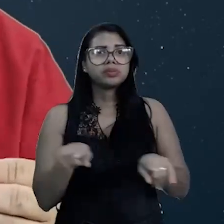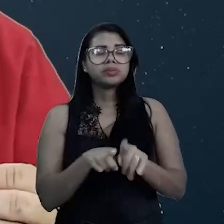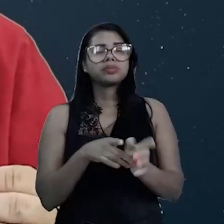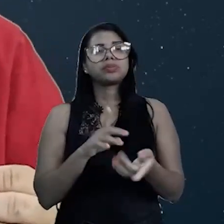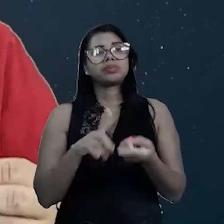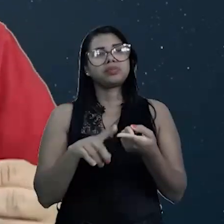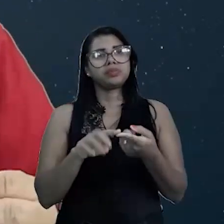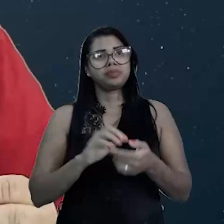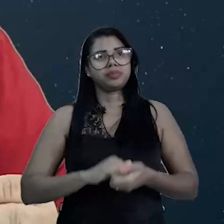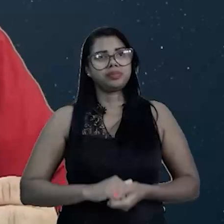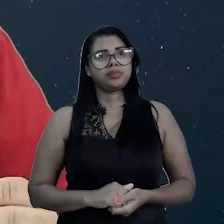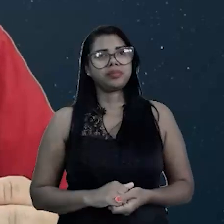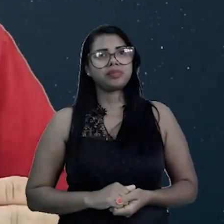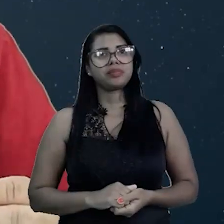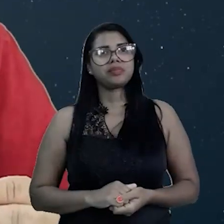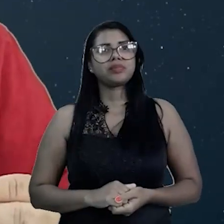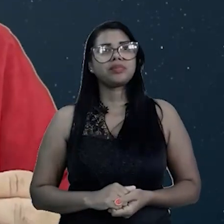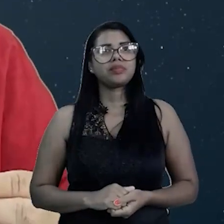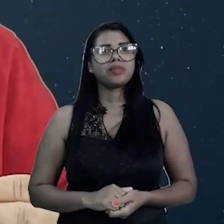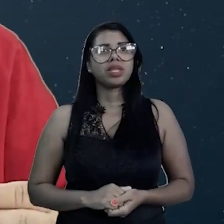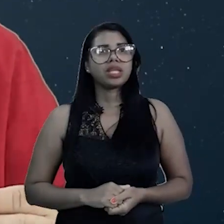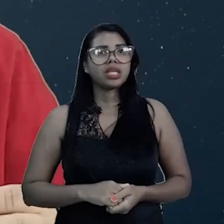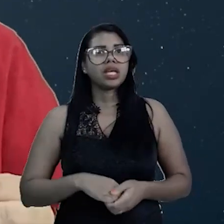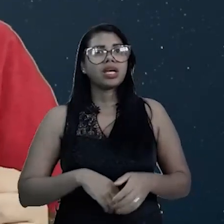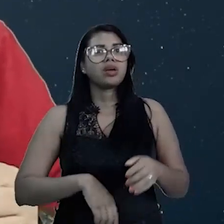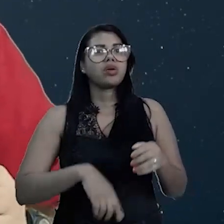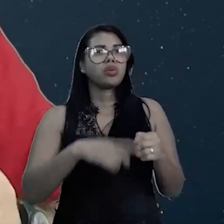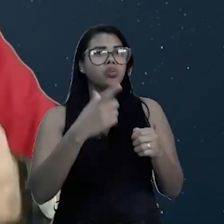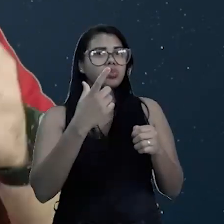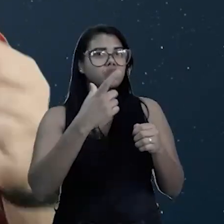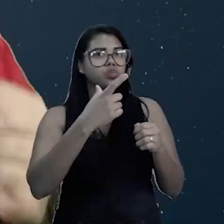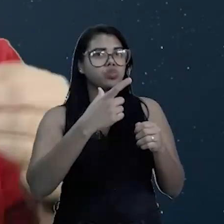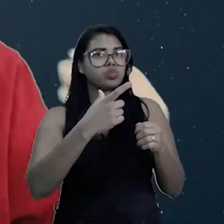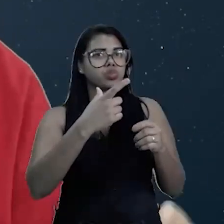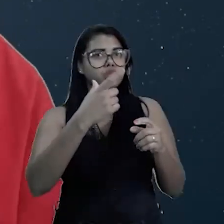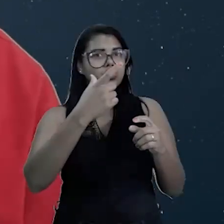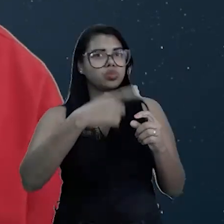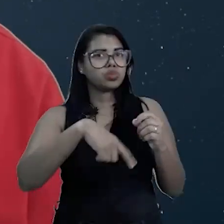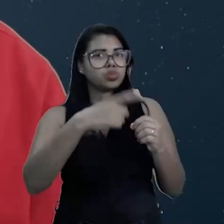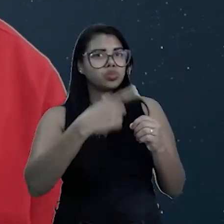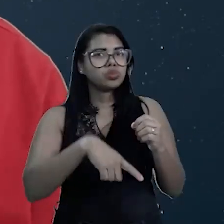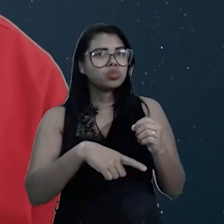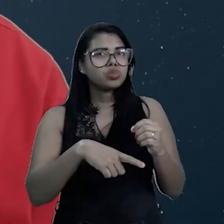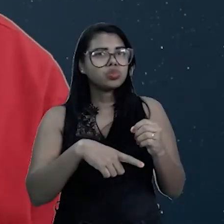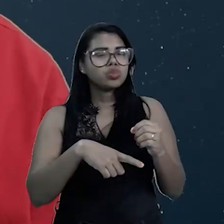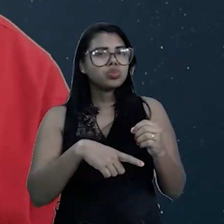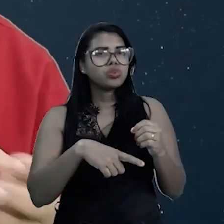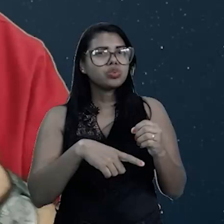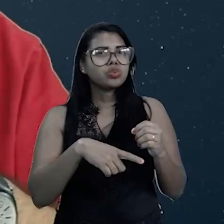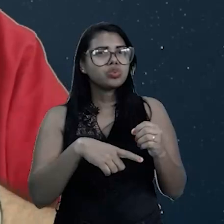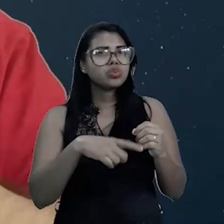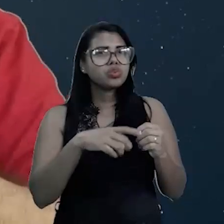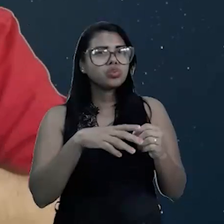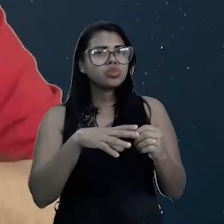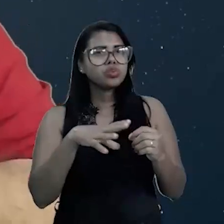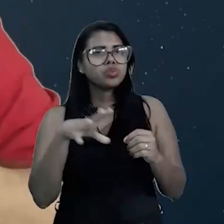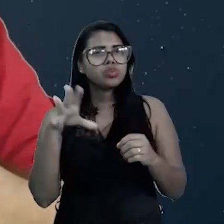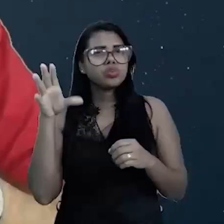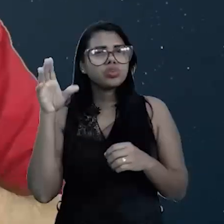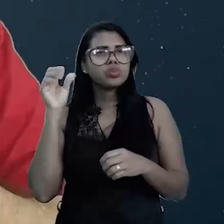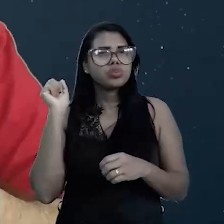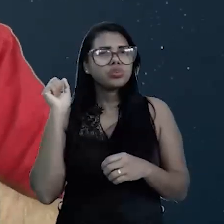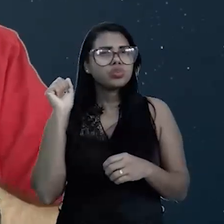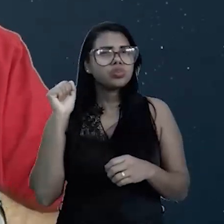margens plácidas é o sujeito. As margens plácidas ouviram do Ipiranga, não é? Então, veja,